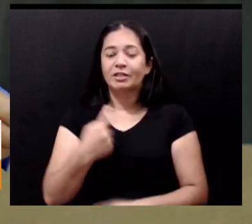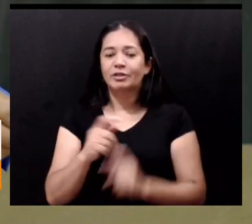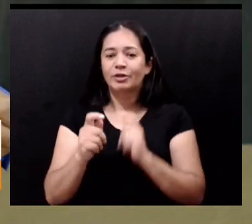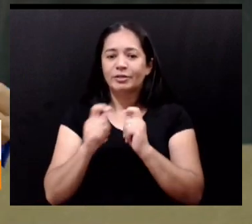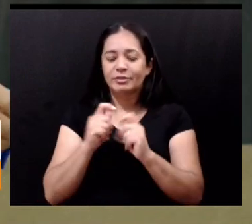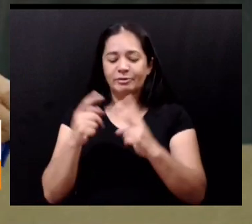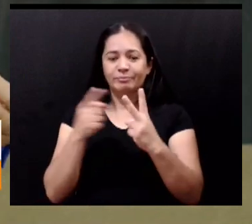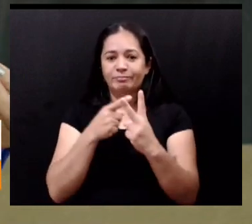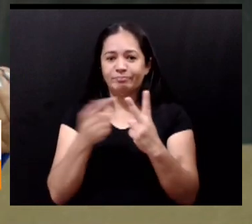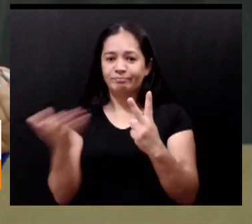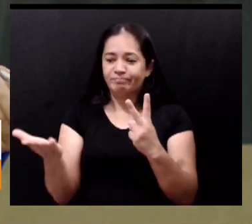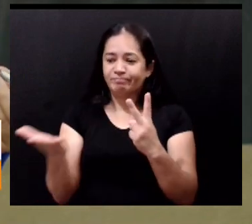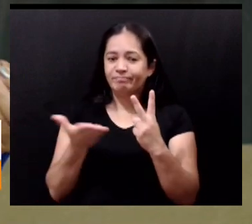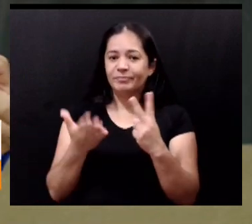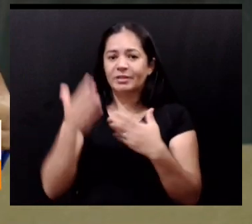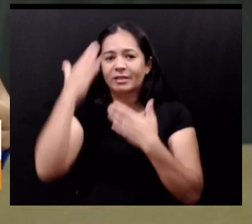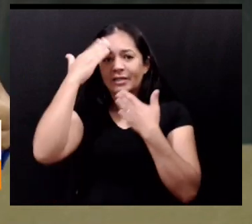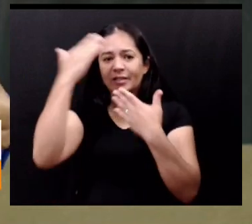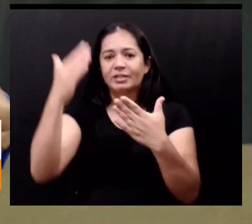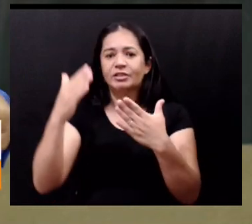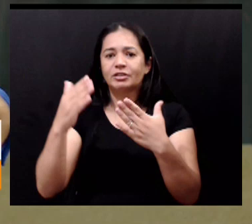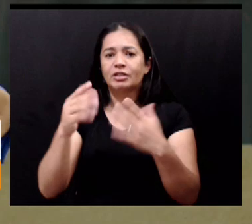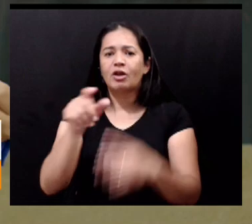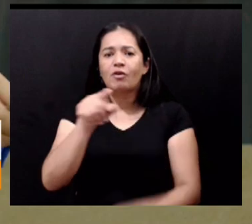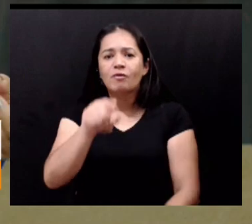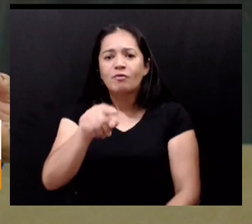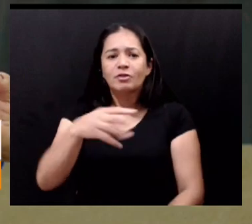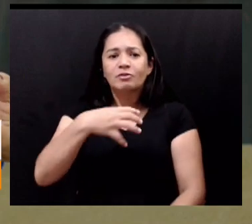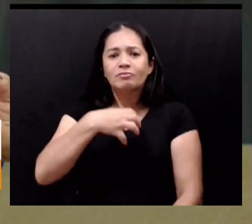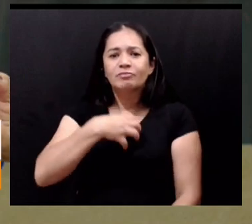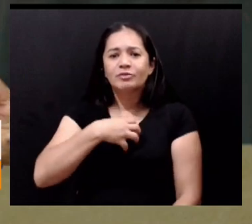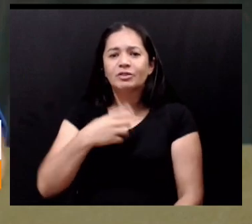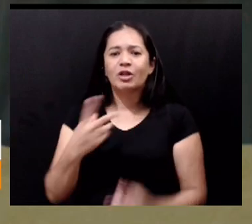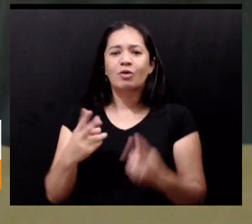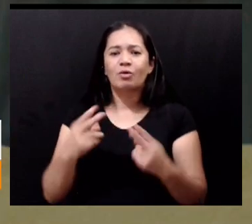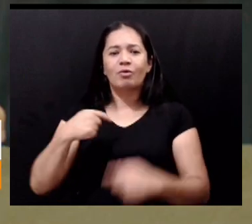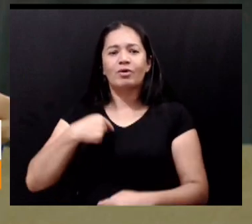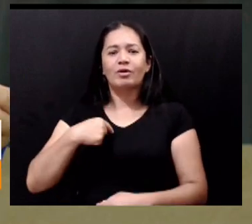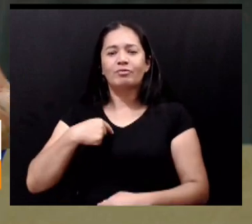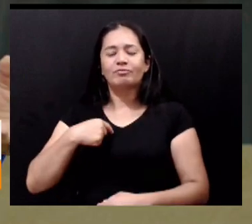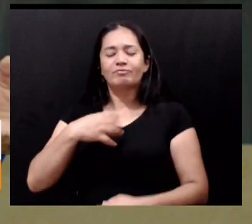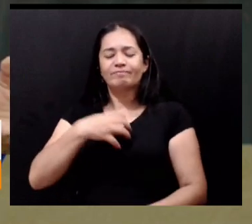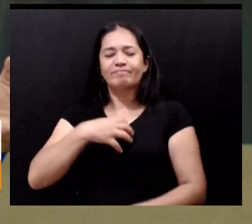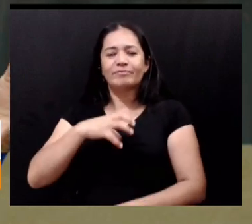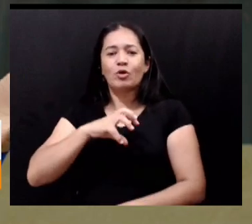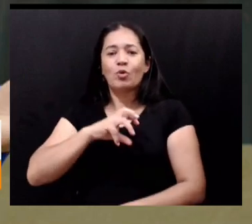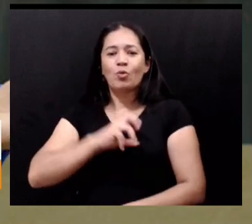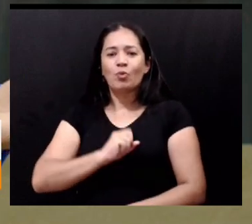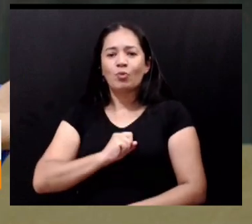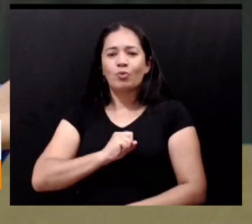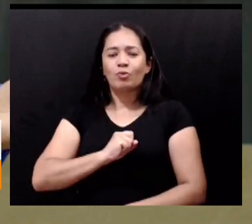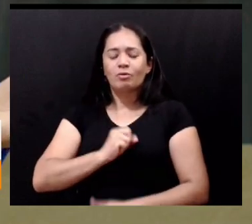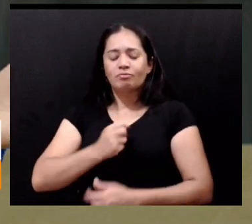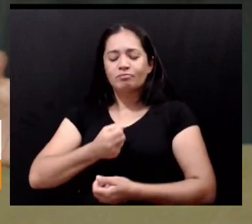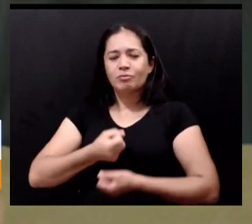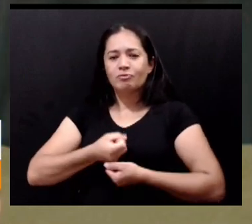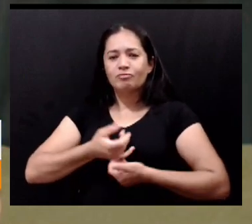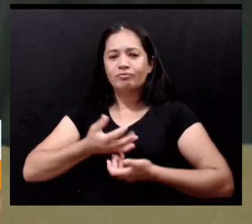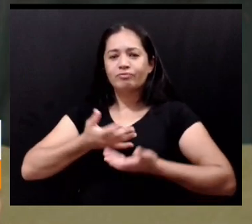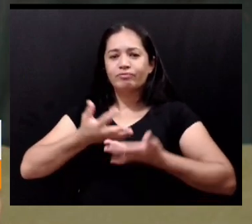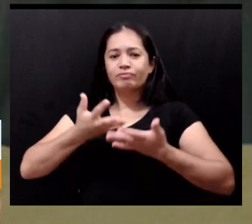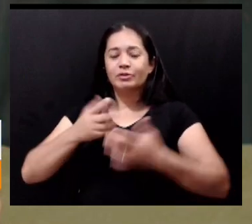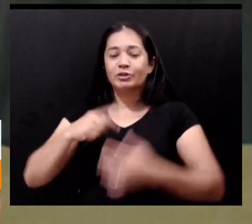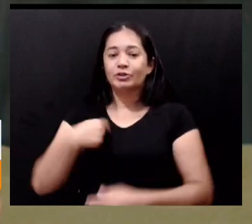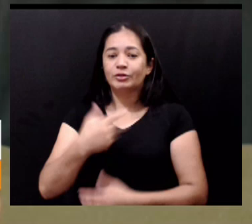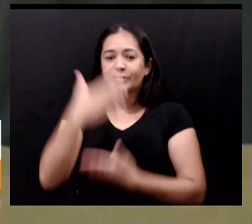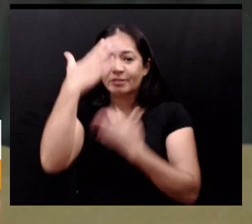gratidão a quem sentiu o que eu senti, o amor, né? O amor que transborda. A gente agradece a sua